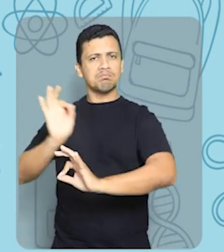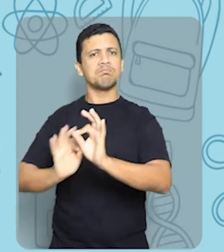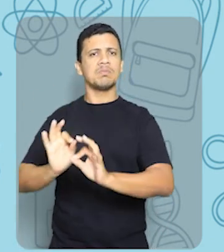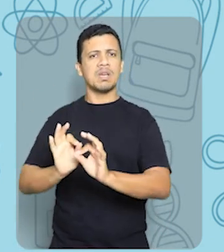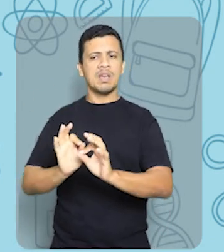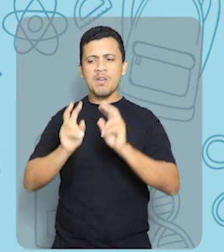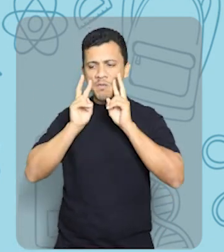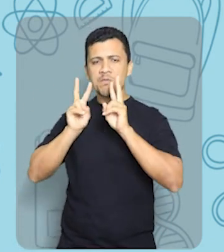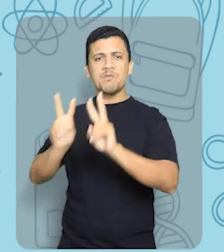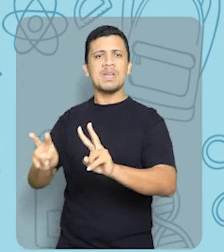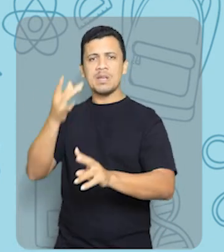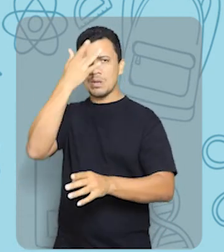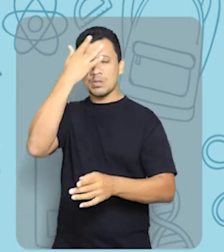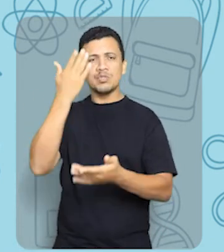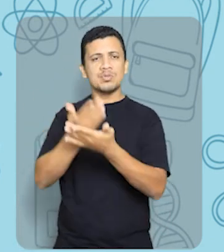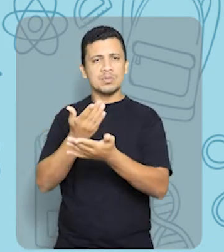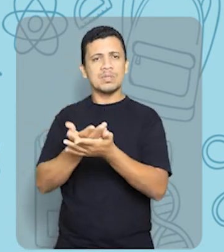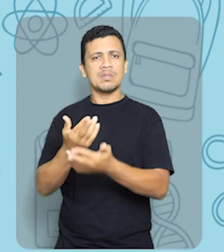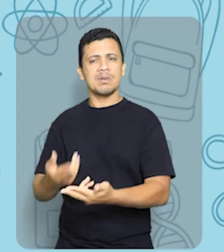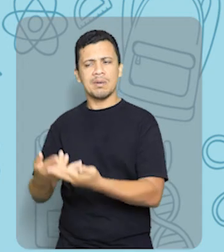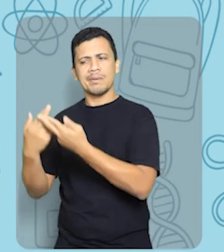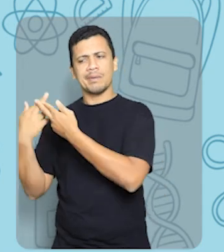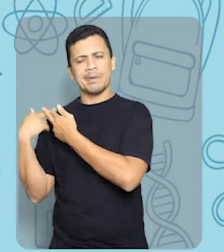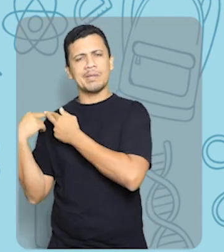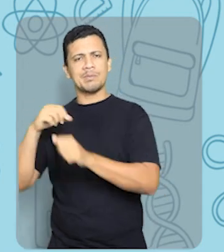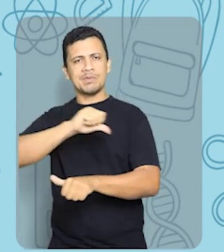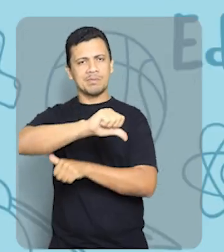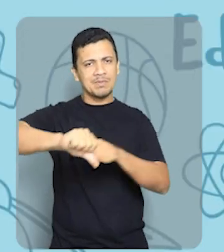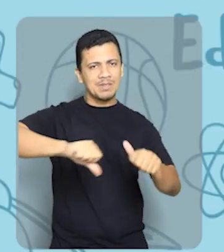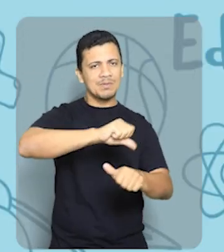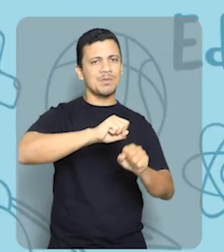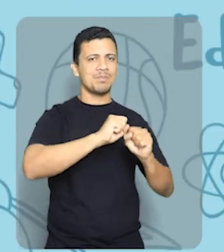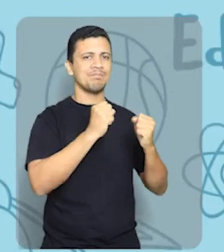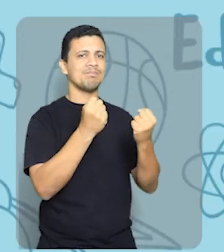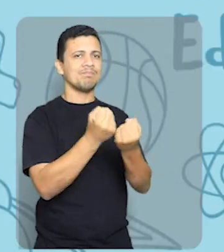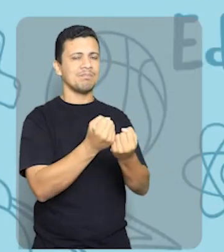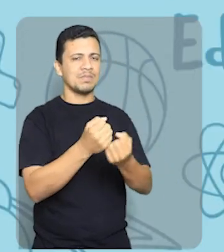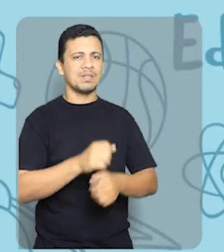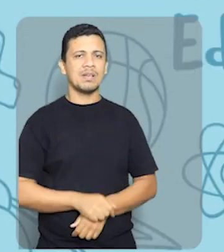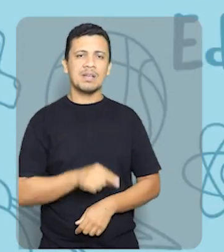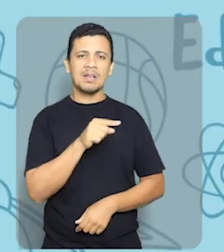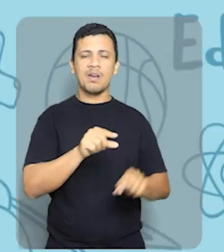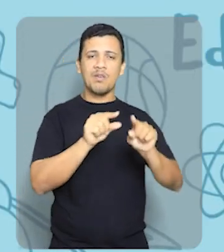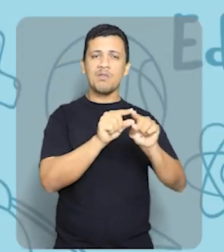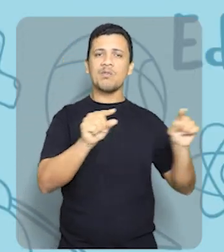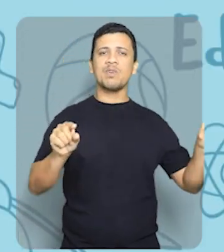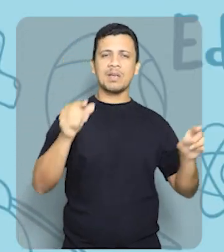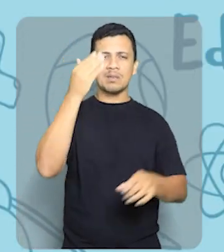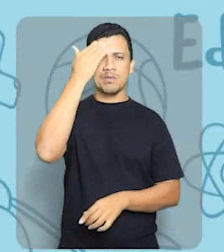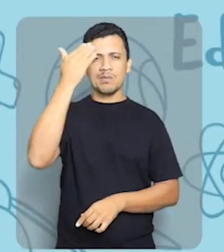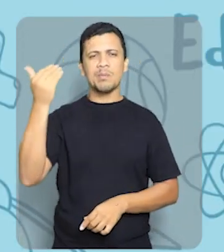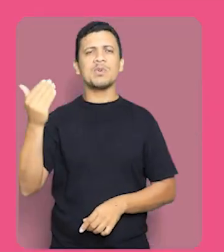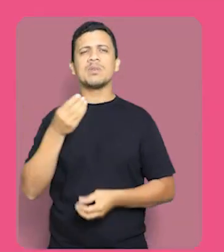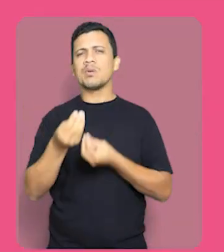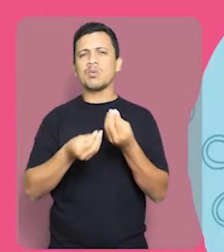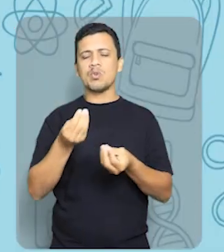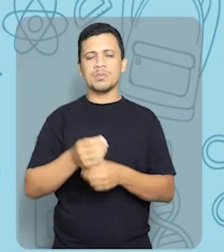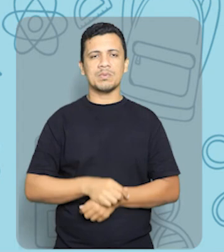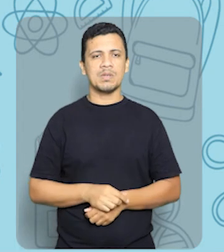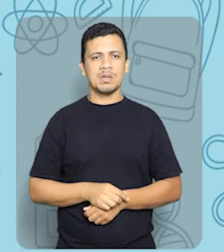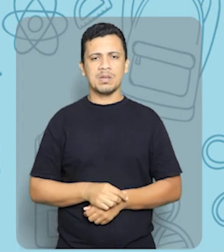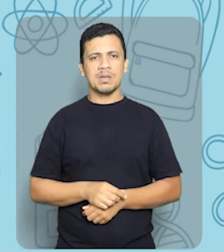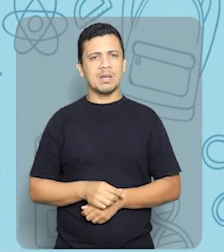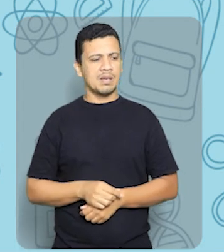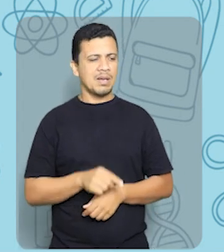enxergava os estudantes como agentes transformadores da sociedade. Uma de suas frases célebres dizia: "Sou contra